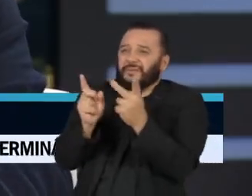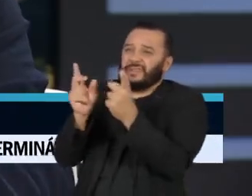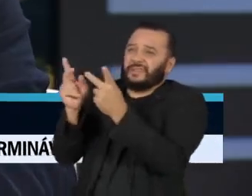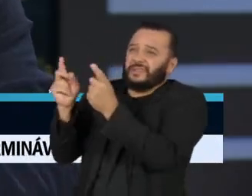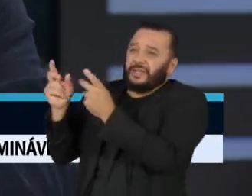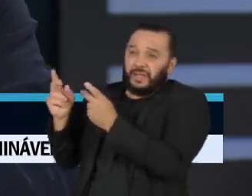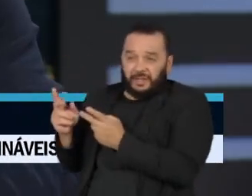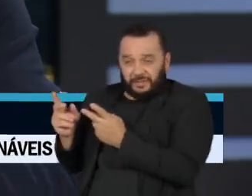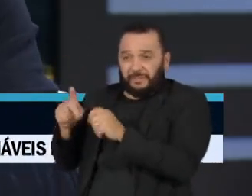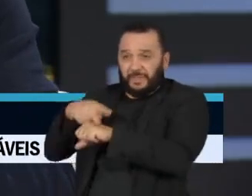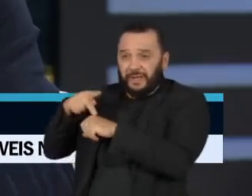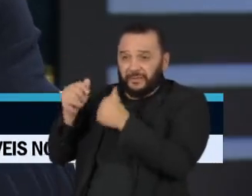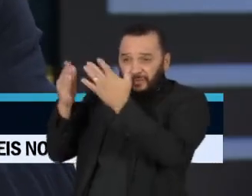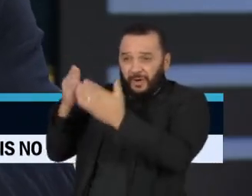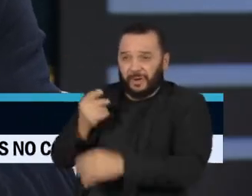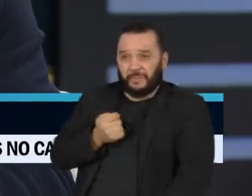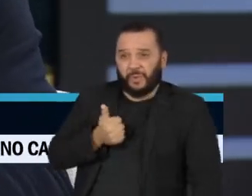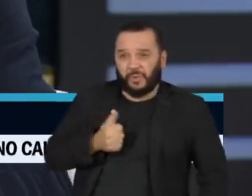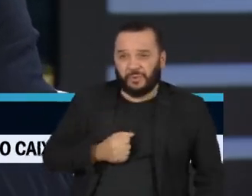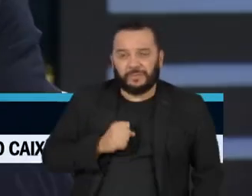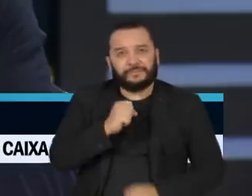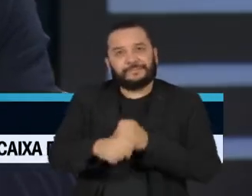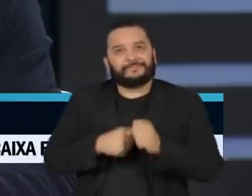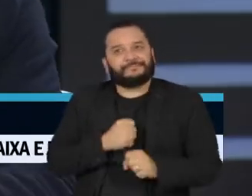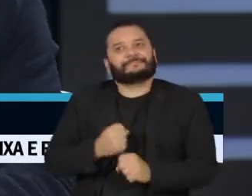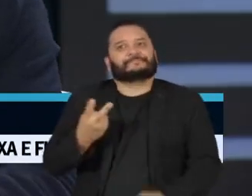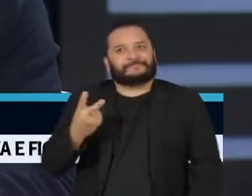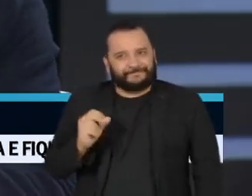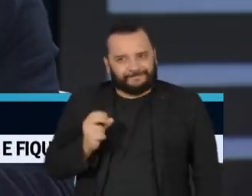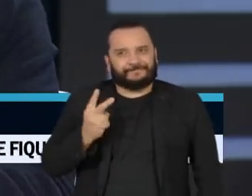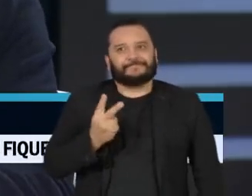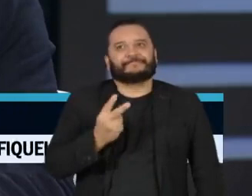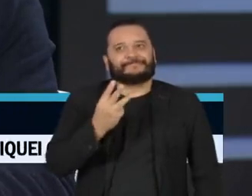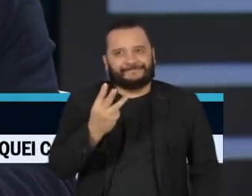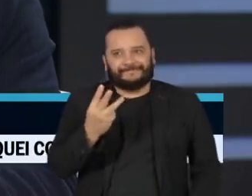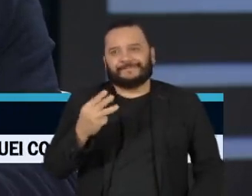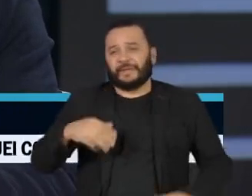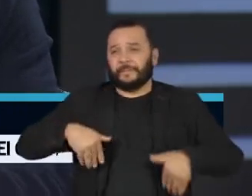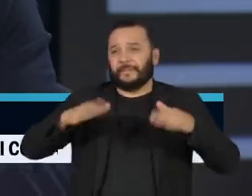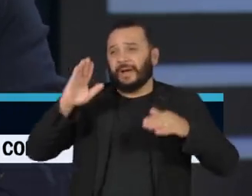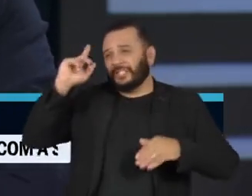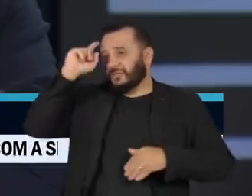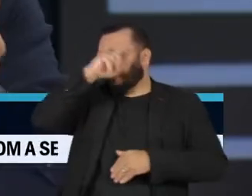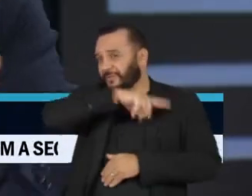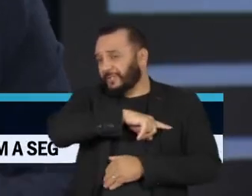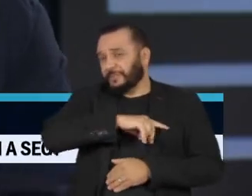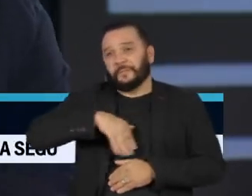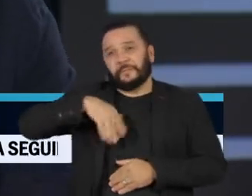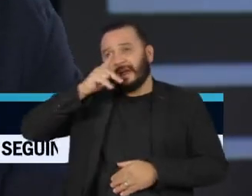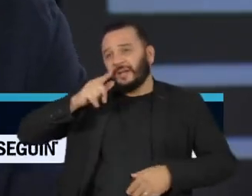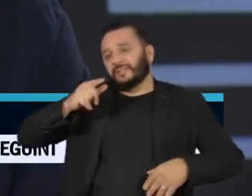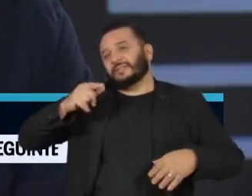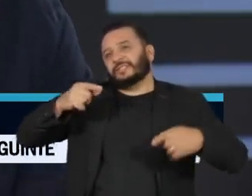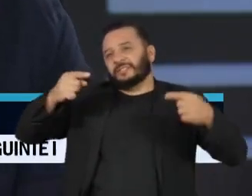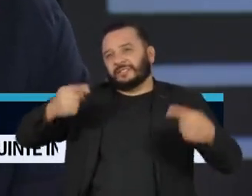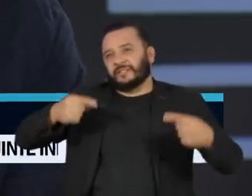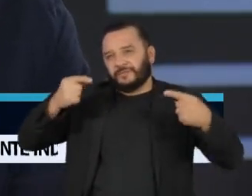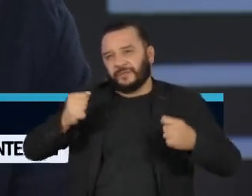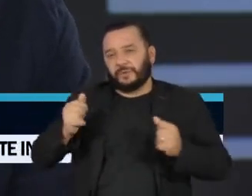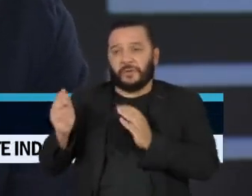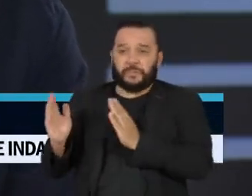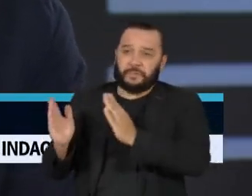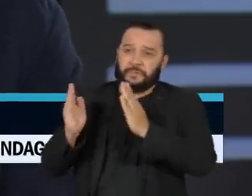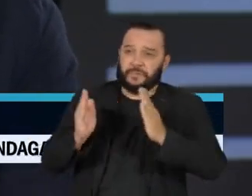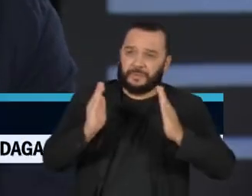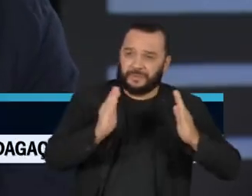2023 será um ano mais difícil mais desafiador e esse processo é um